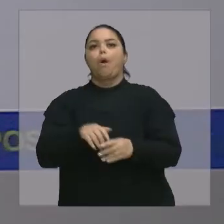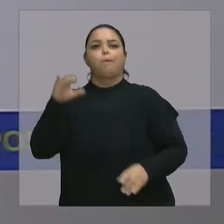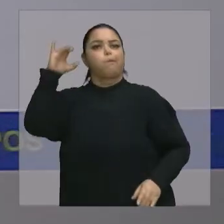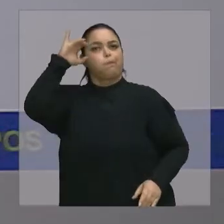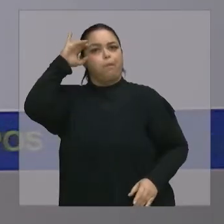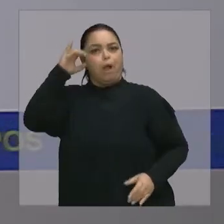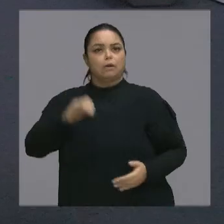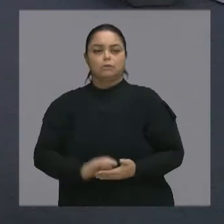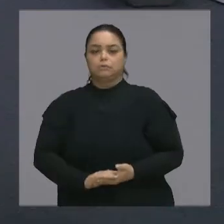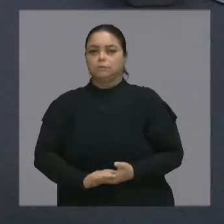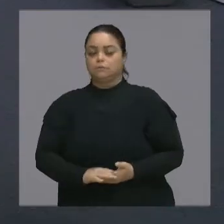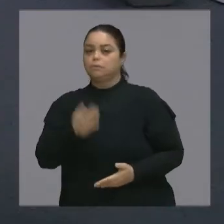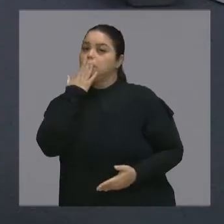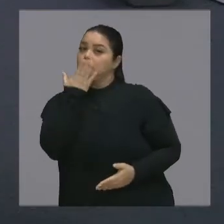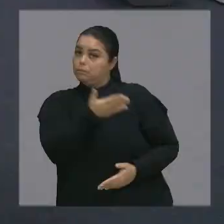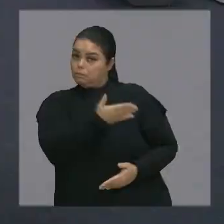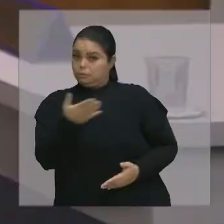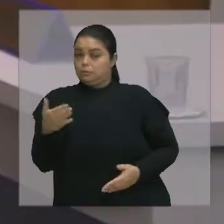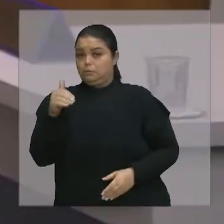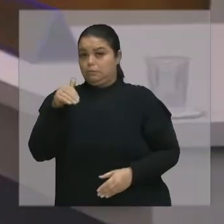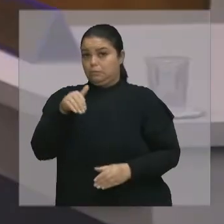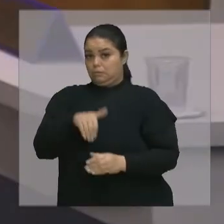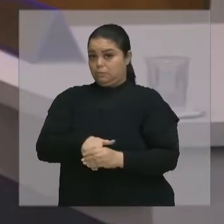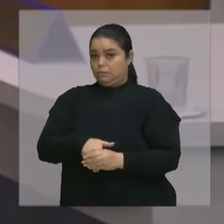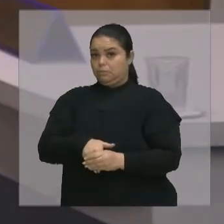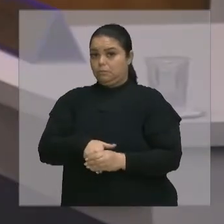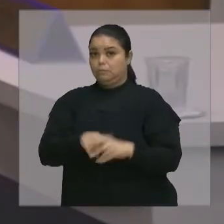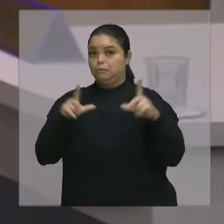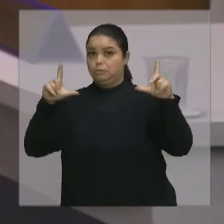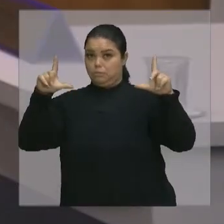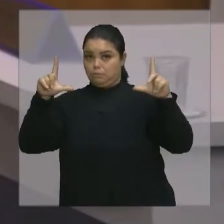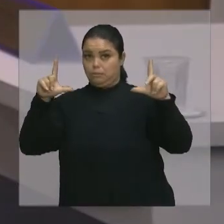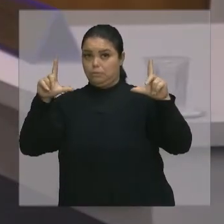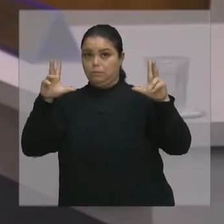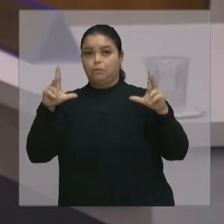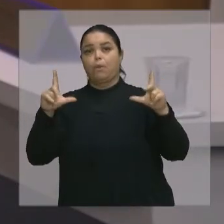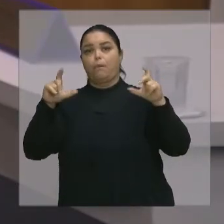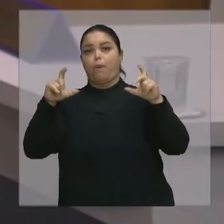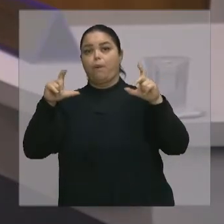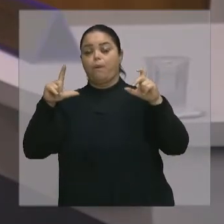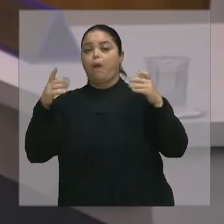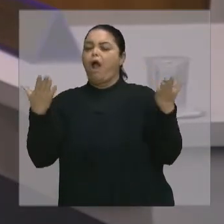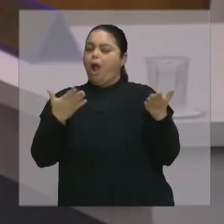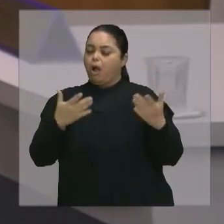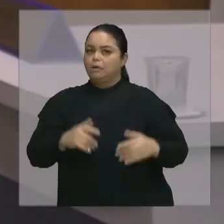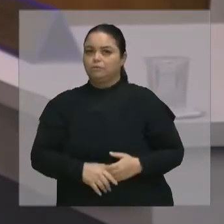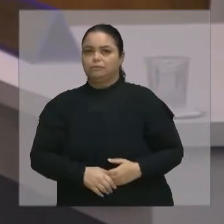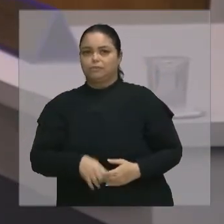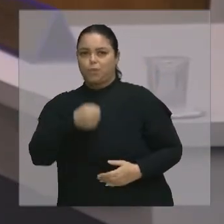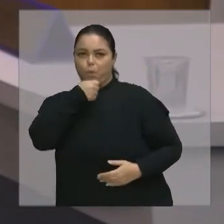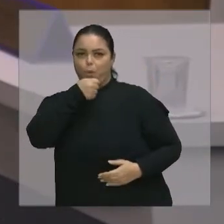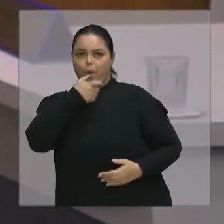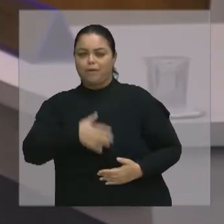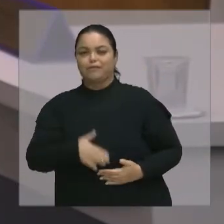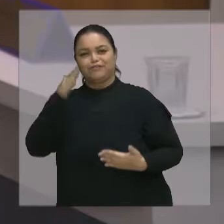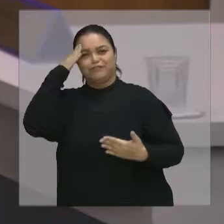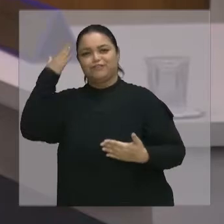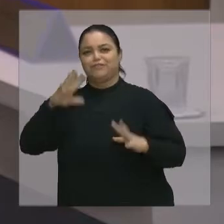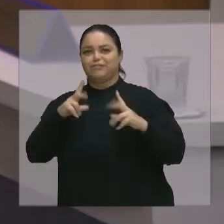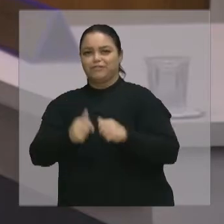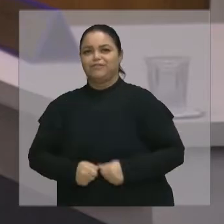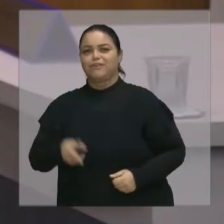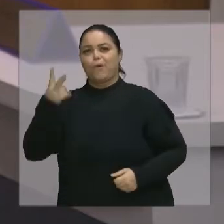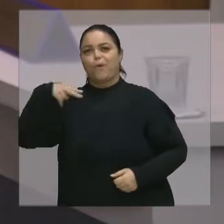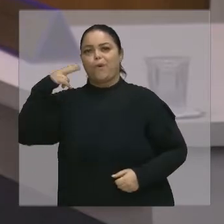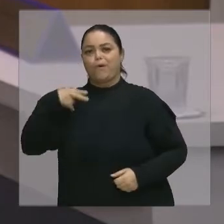Rita. Eu só pediria para botar a imagem do Carlos Abranches nesse momento. E agradecer a todos os